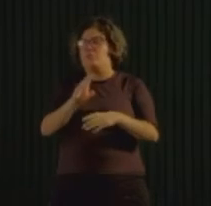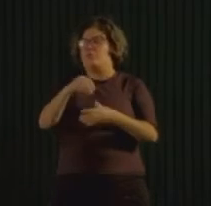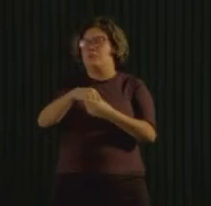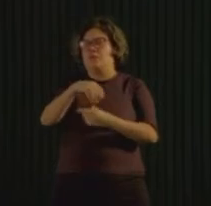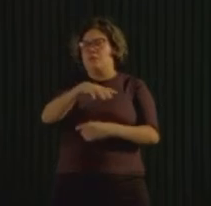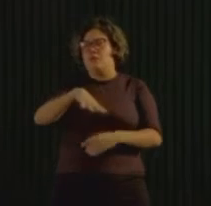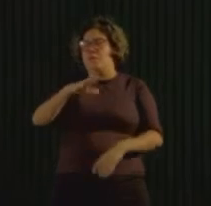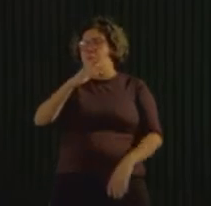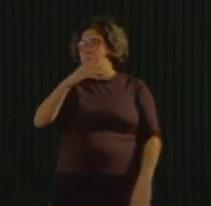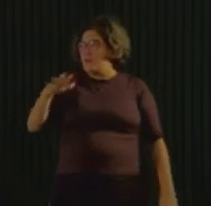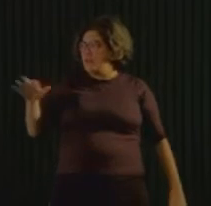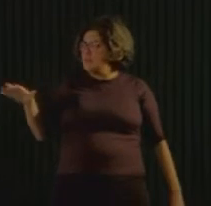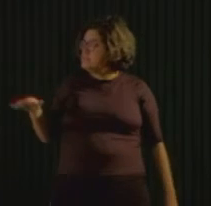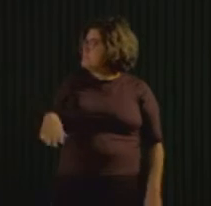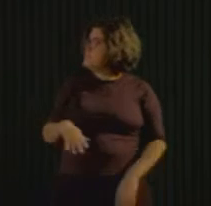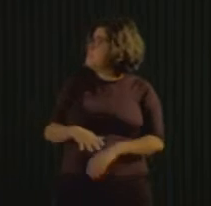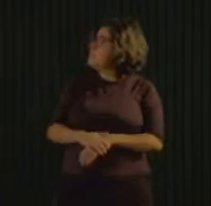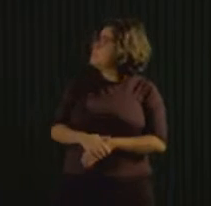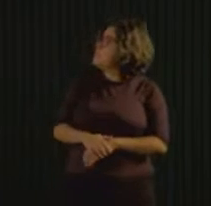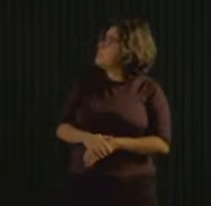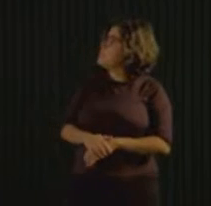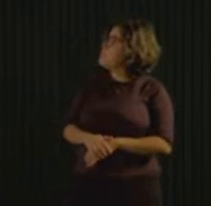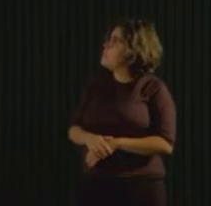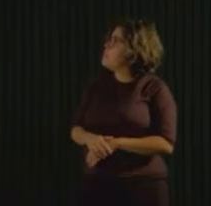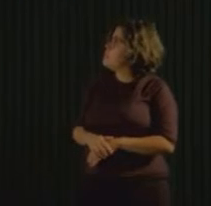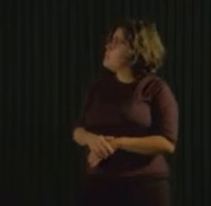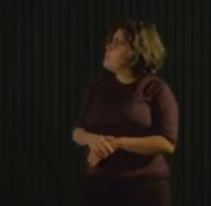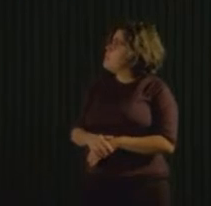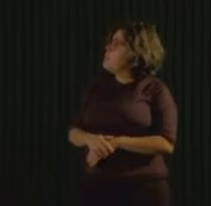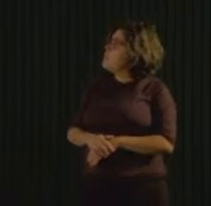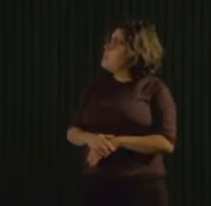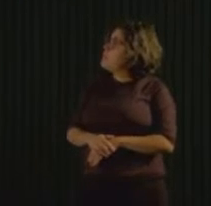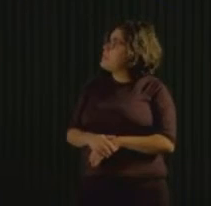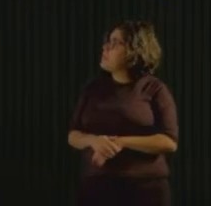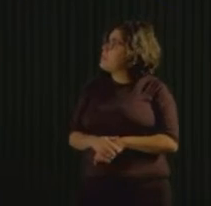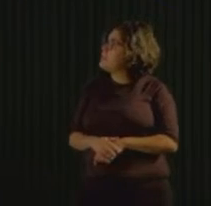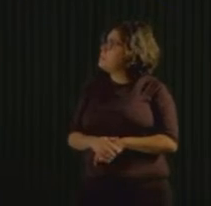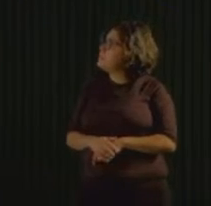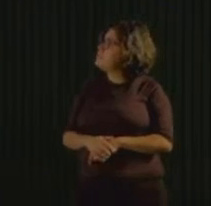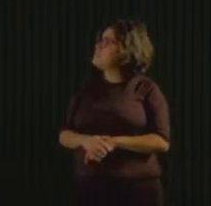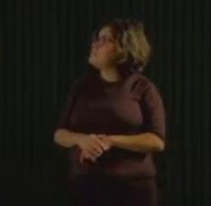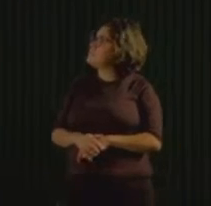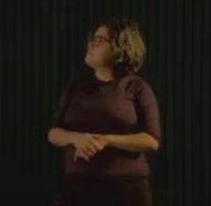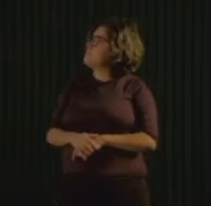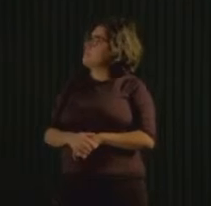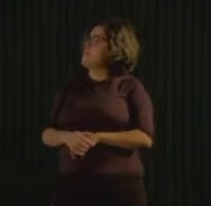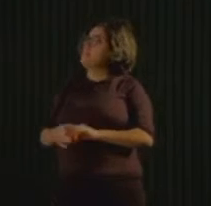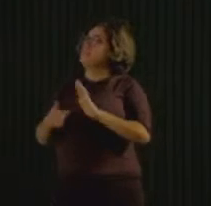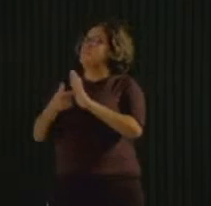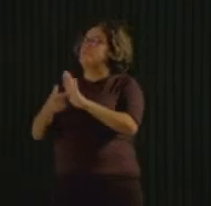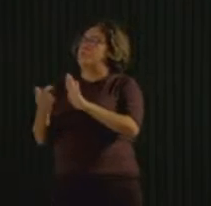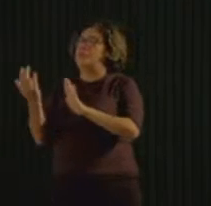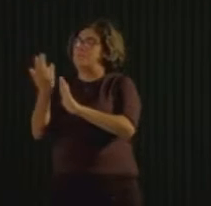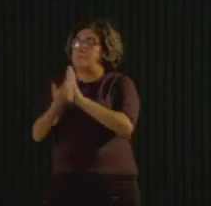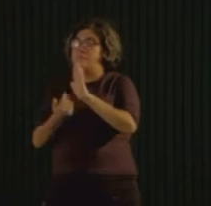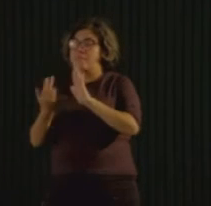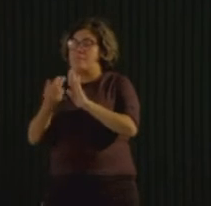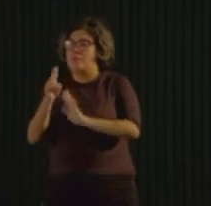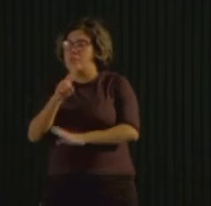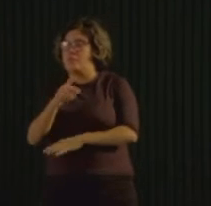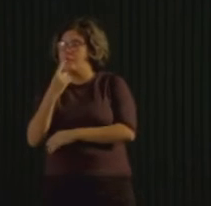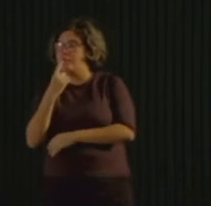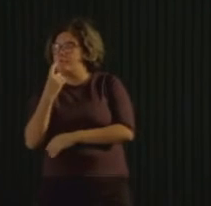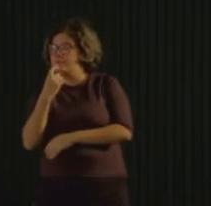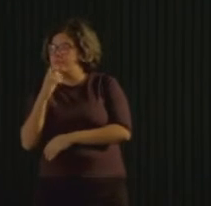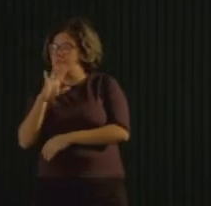vá parar através dos rios no mar. E aqui eu trago um pouco do que é essas imagens